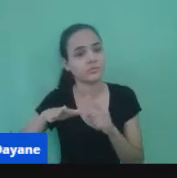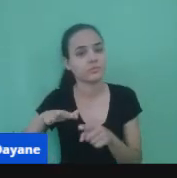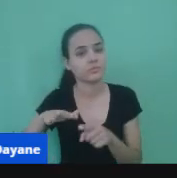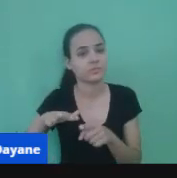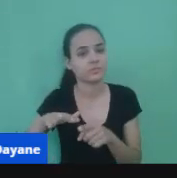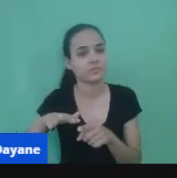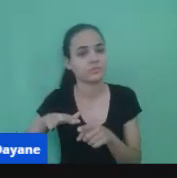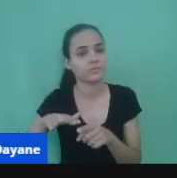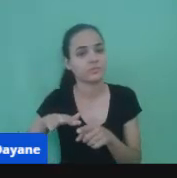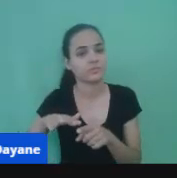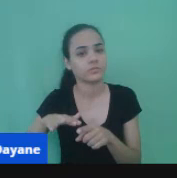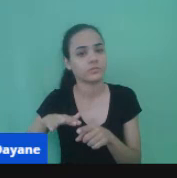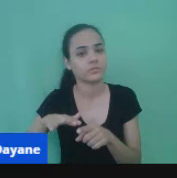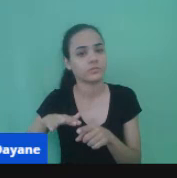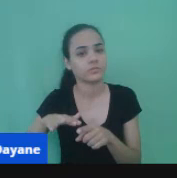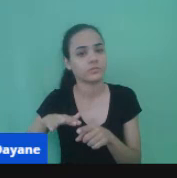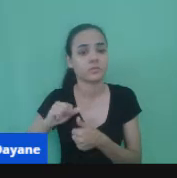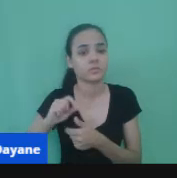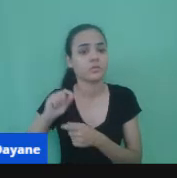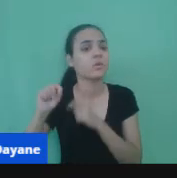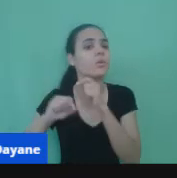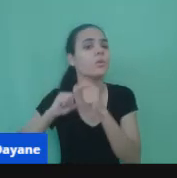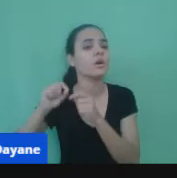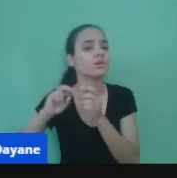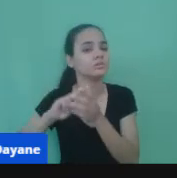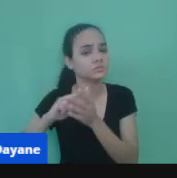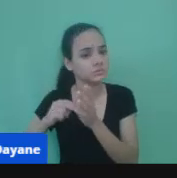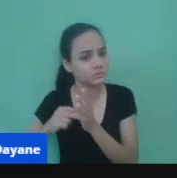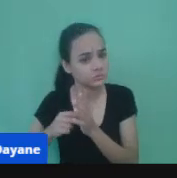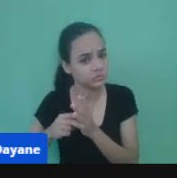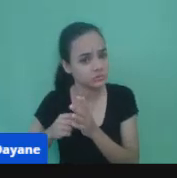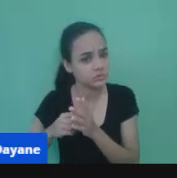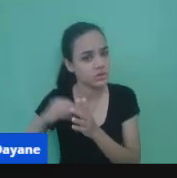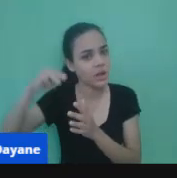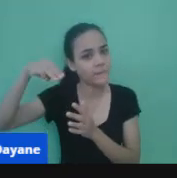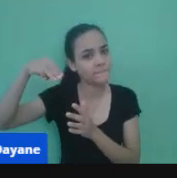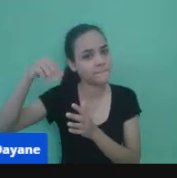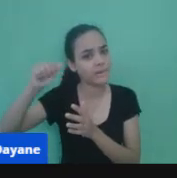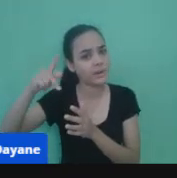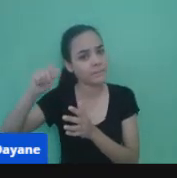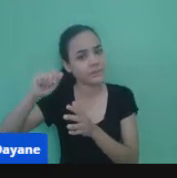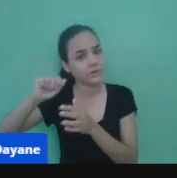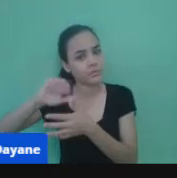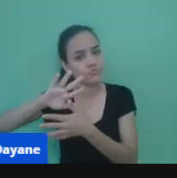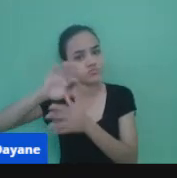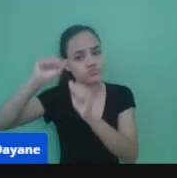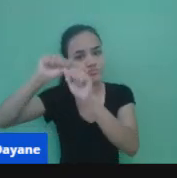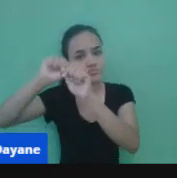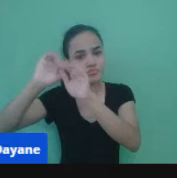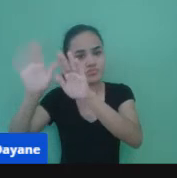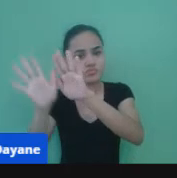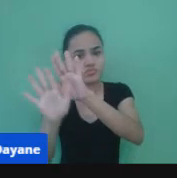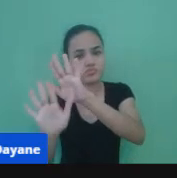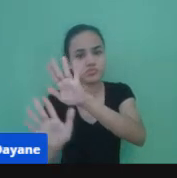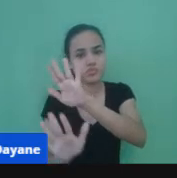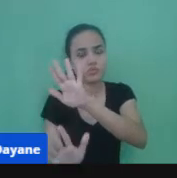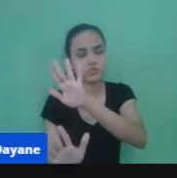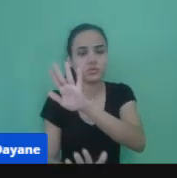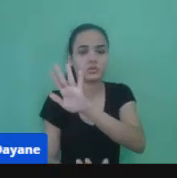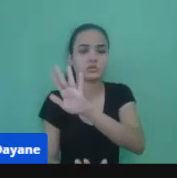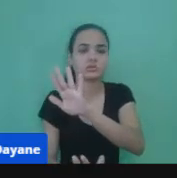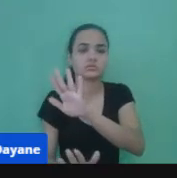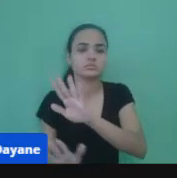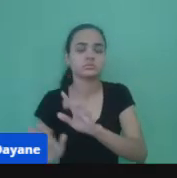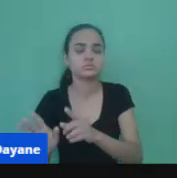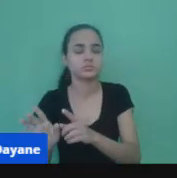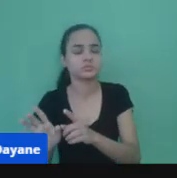é um mapa e outras formas de representação gráfica, é preciso reunir aprendizagens que envolvam raciocínio geográfico. O filme,